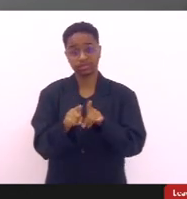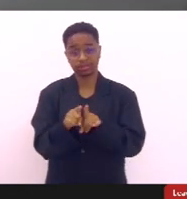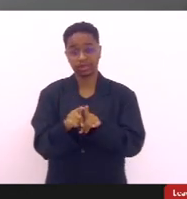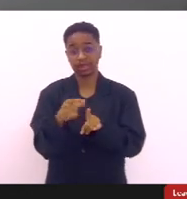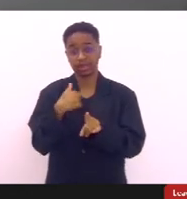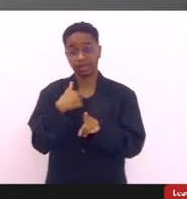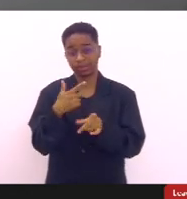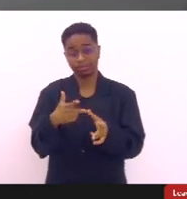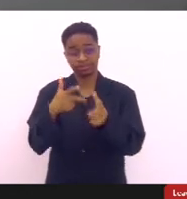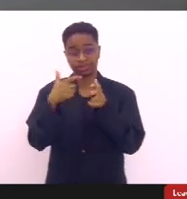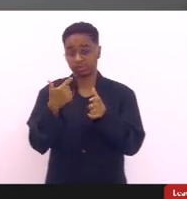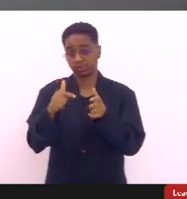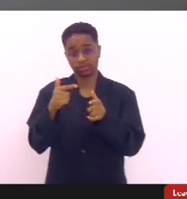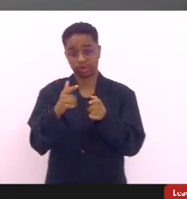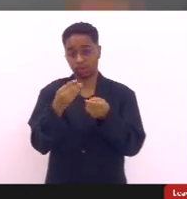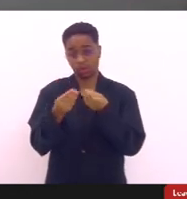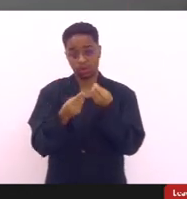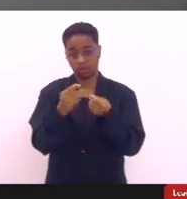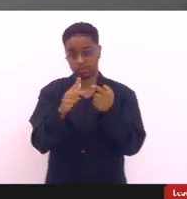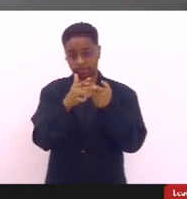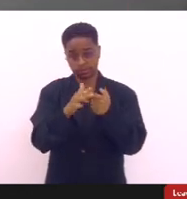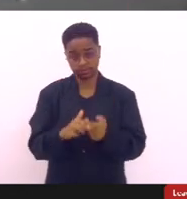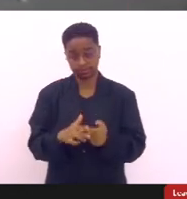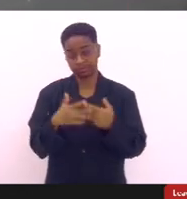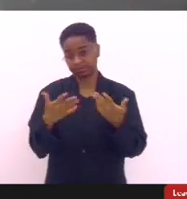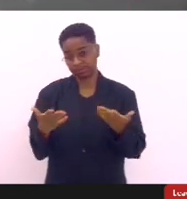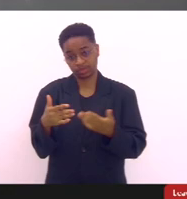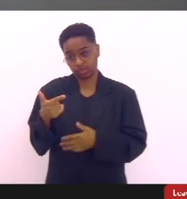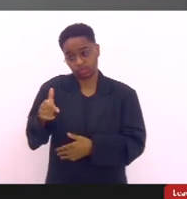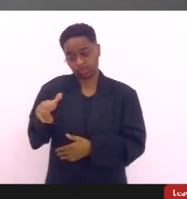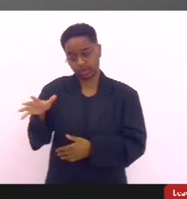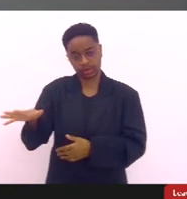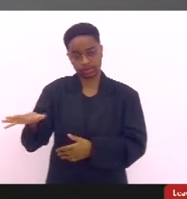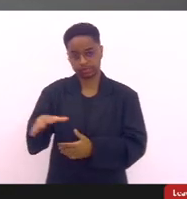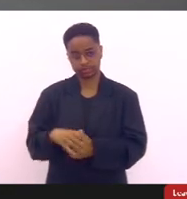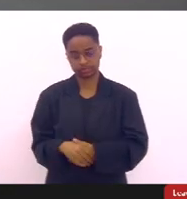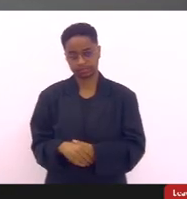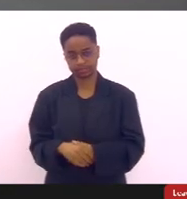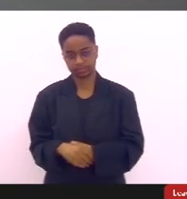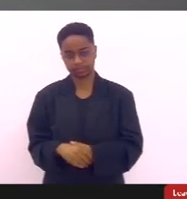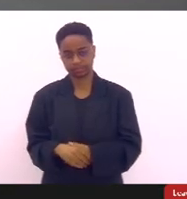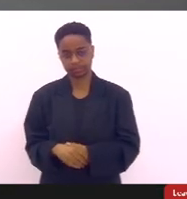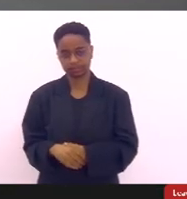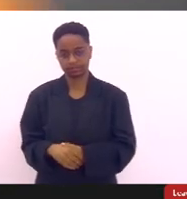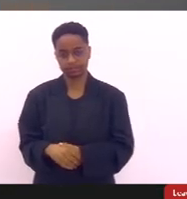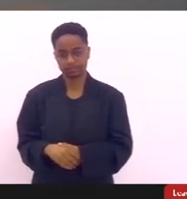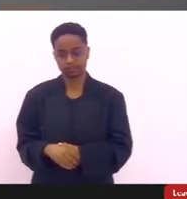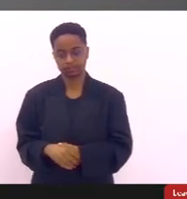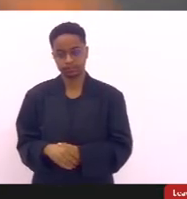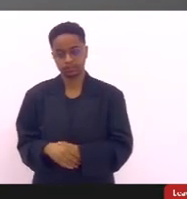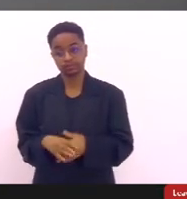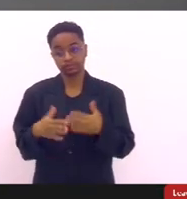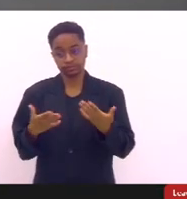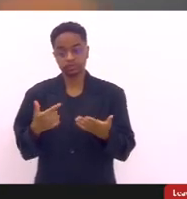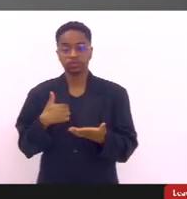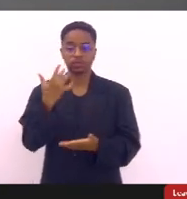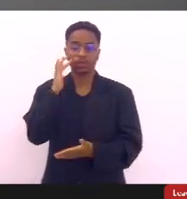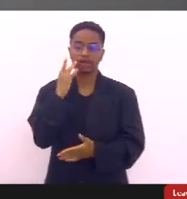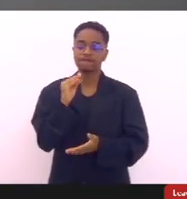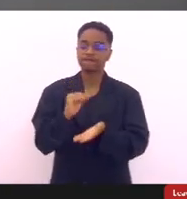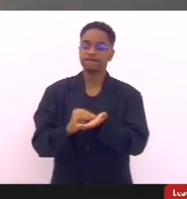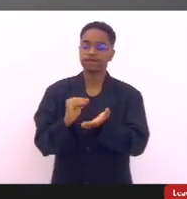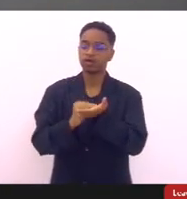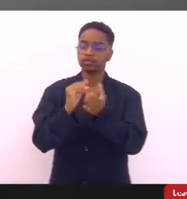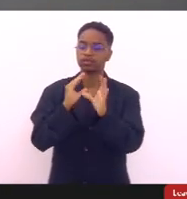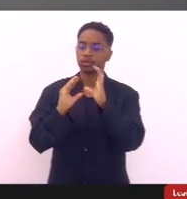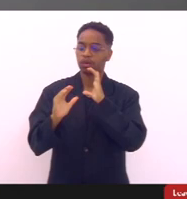tem reparação. Então, não podemos contar com ela. Então, eu acho que falta um pouco de comunicação